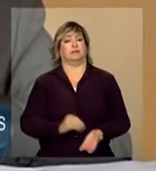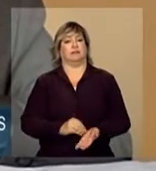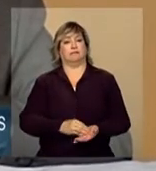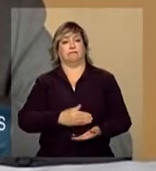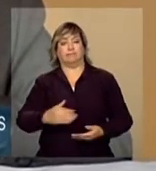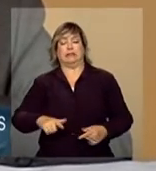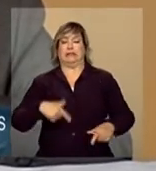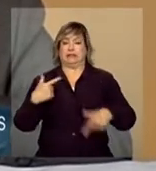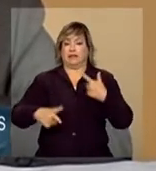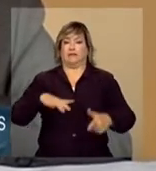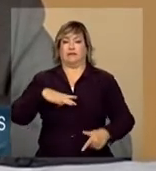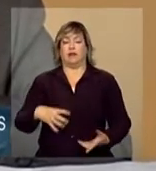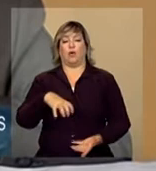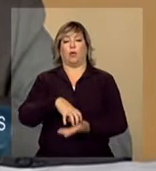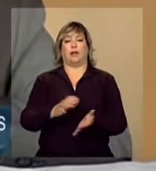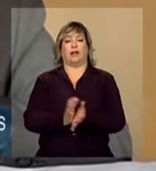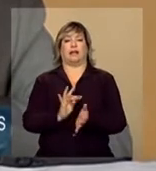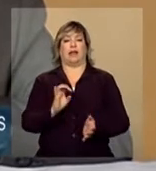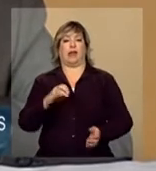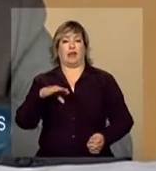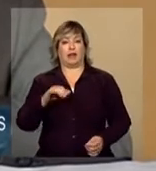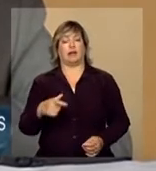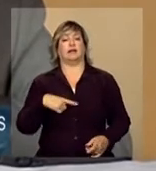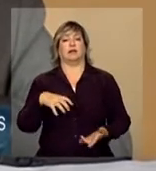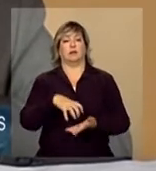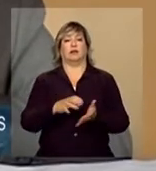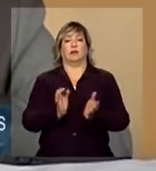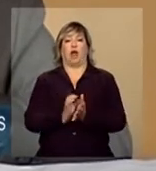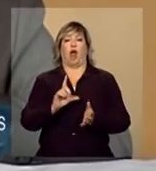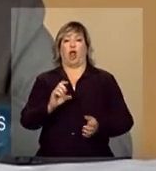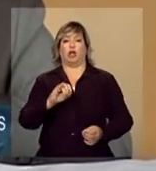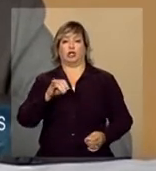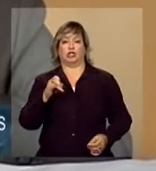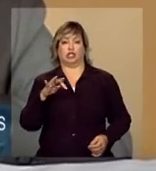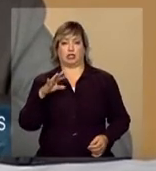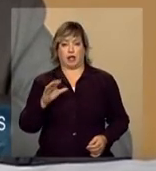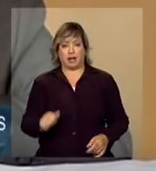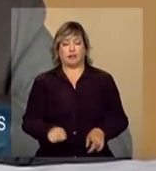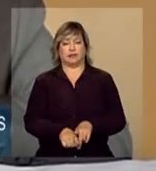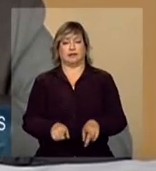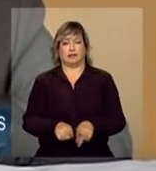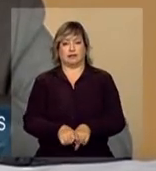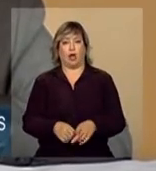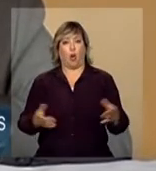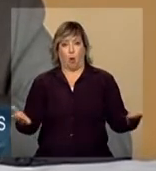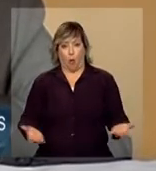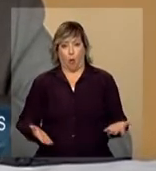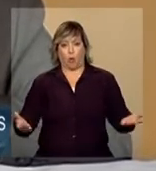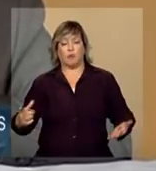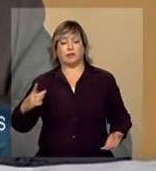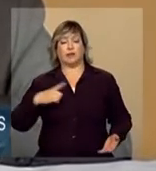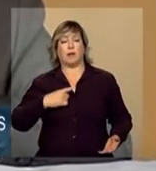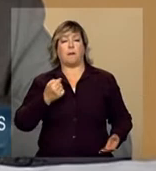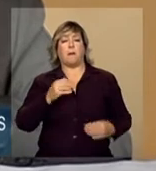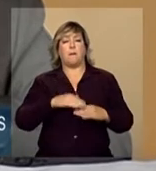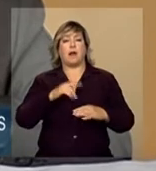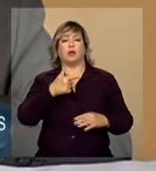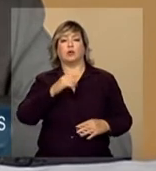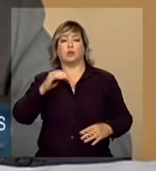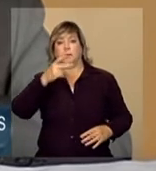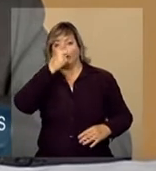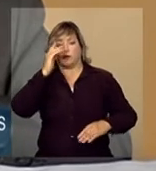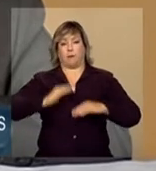a nossa equipe técnica, um grande desafio de logística também. Hoje nós temos pouco mais de 200